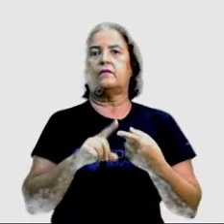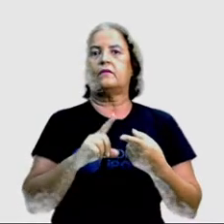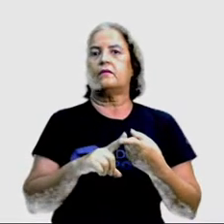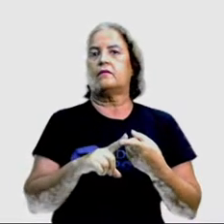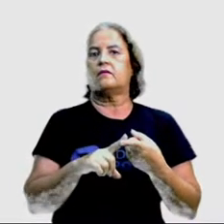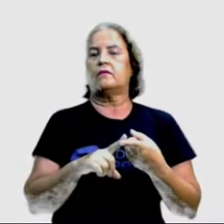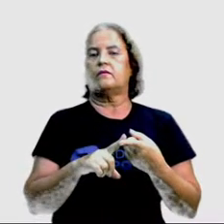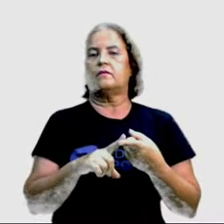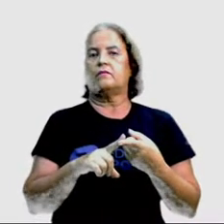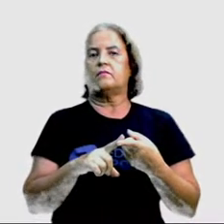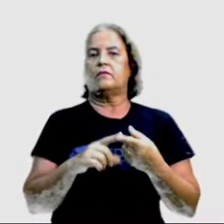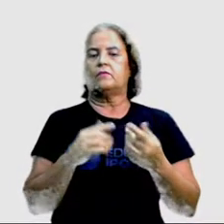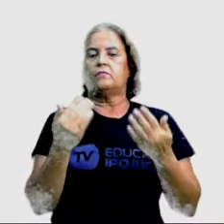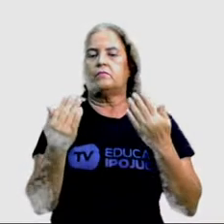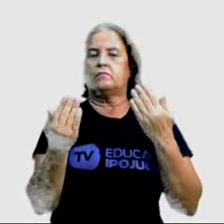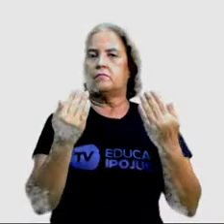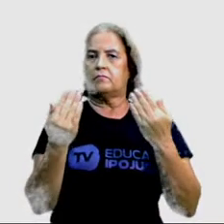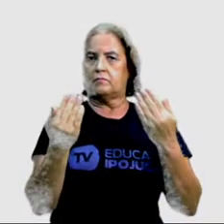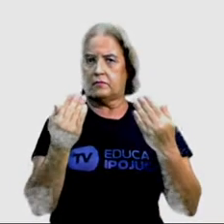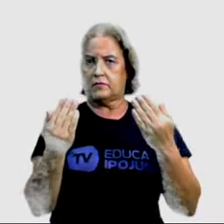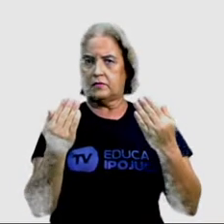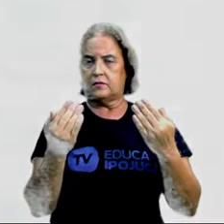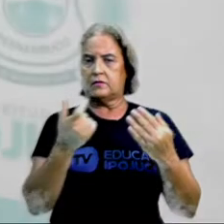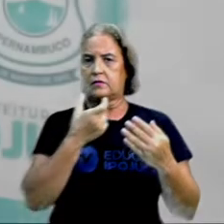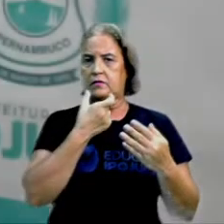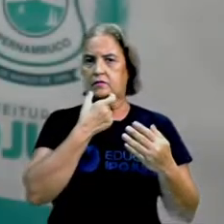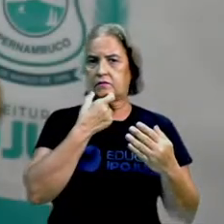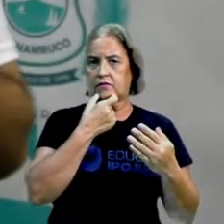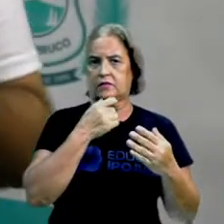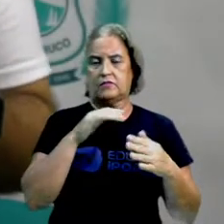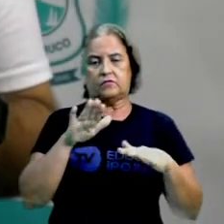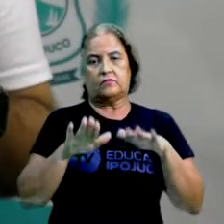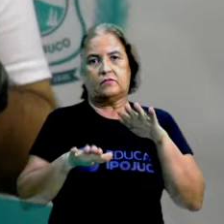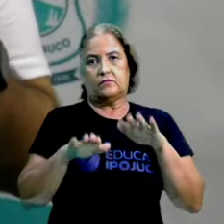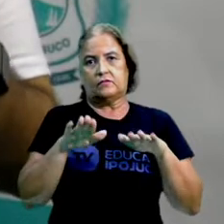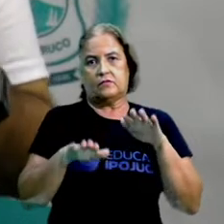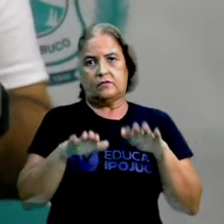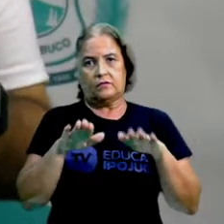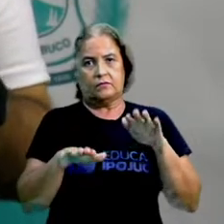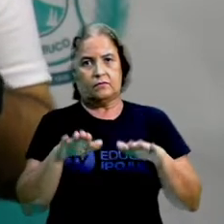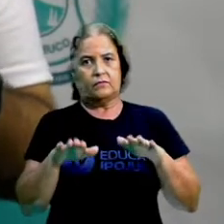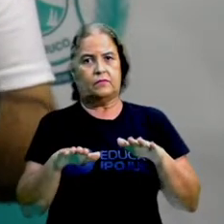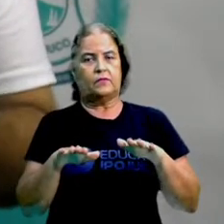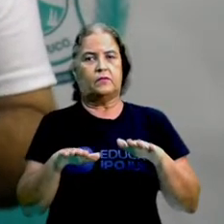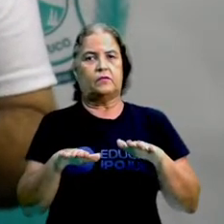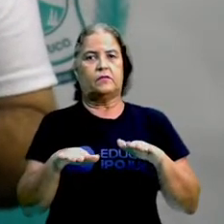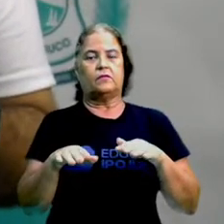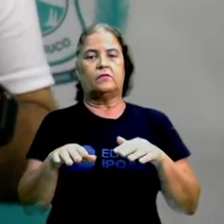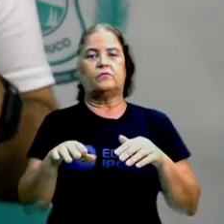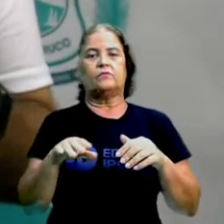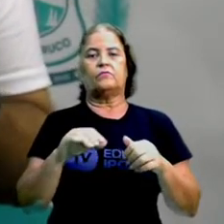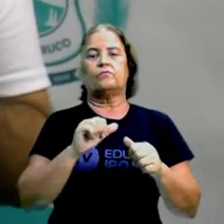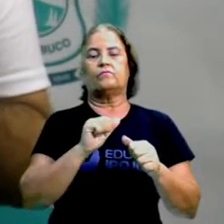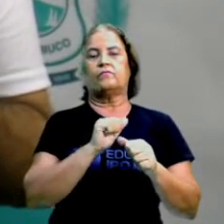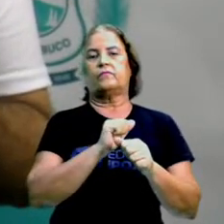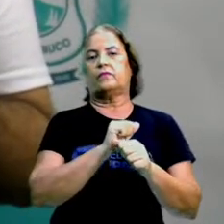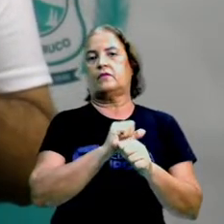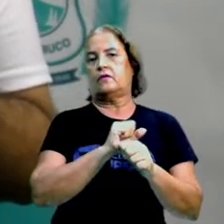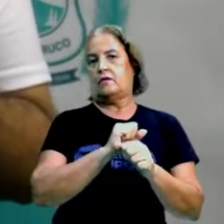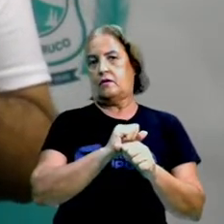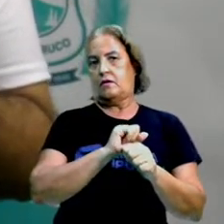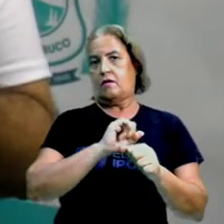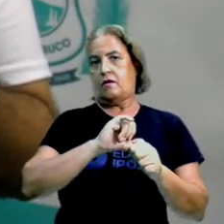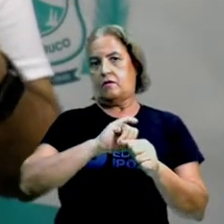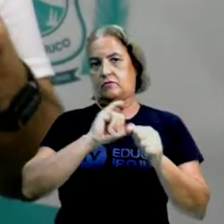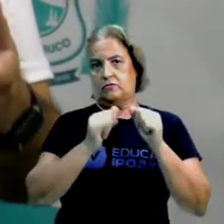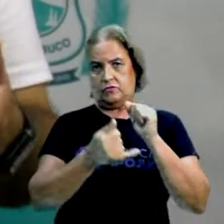esse comparativo, quando nós o fazemos em inglês, vai depender muito do adjetivo. Se o adjetivo é pequeno ou